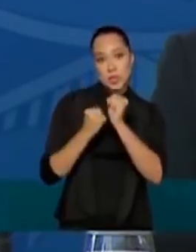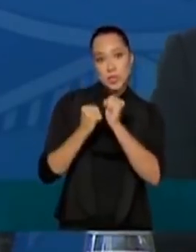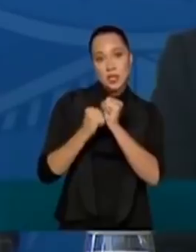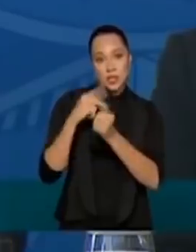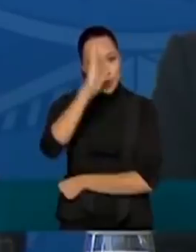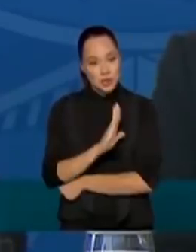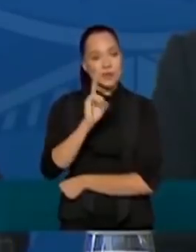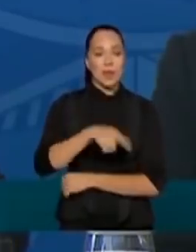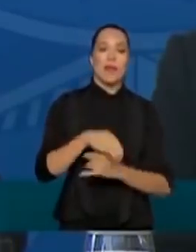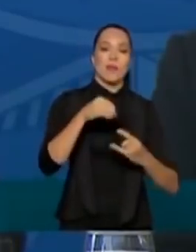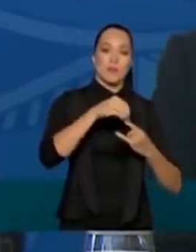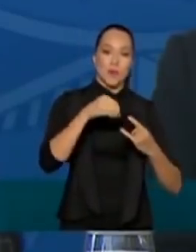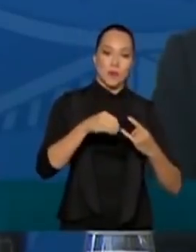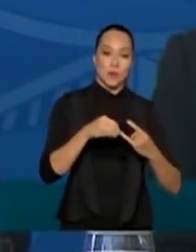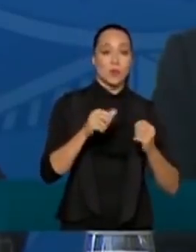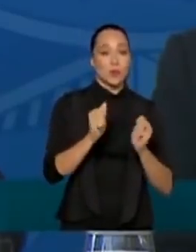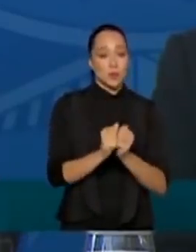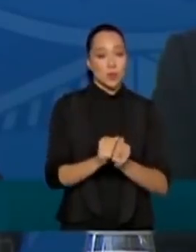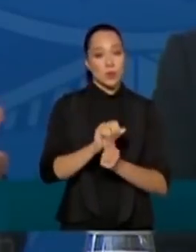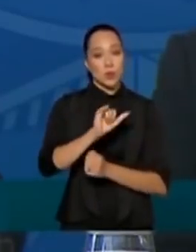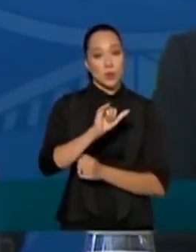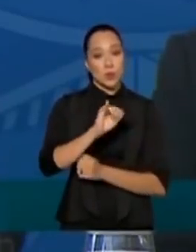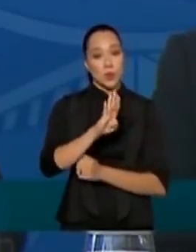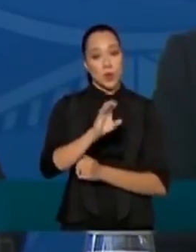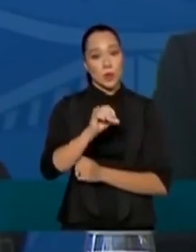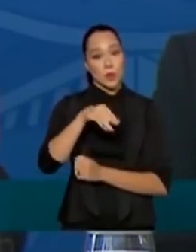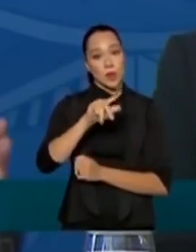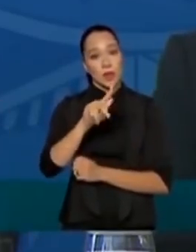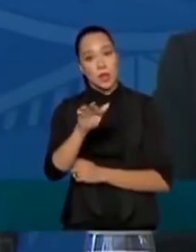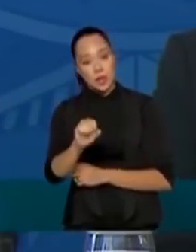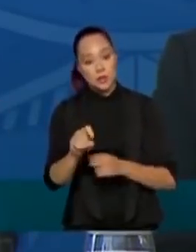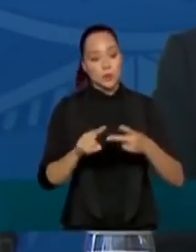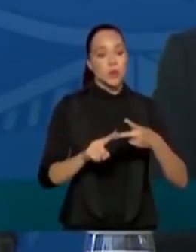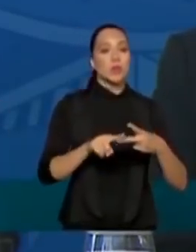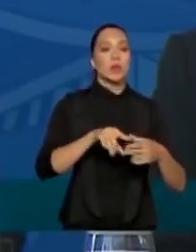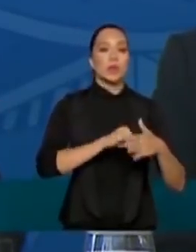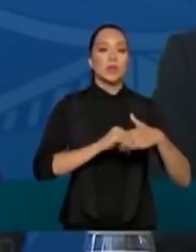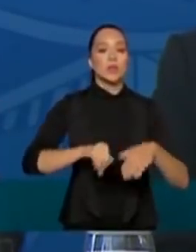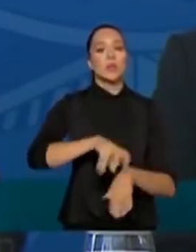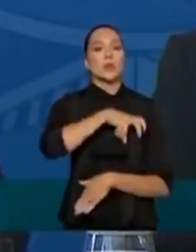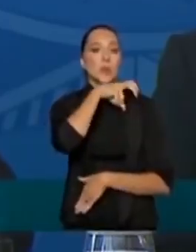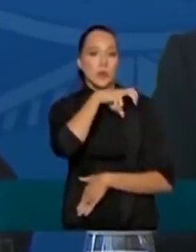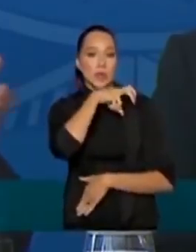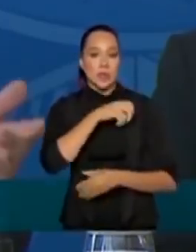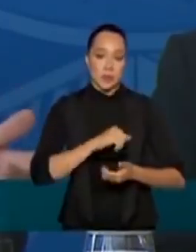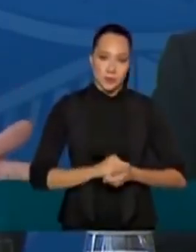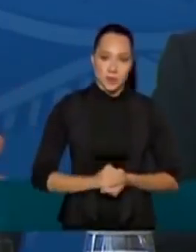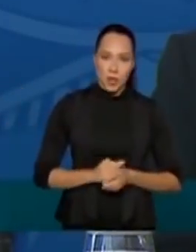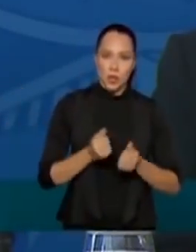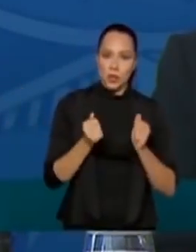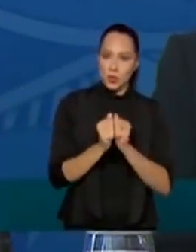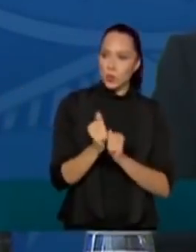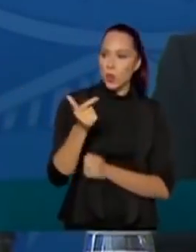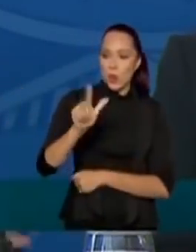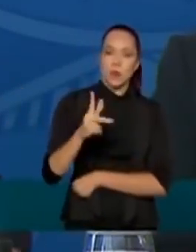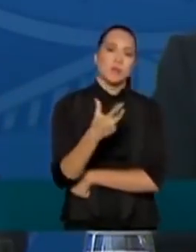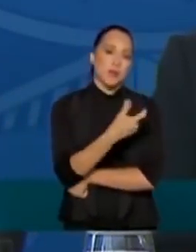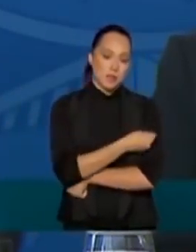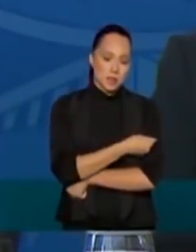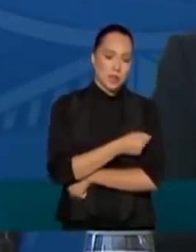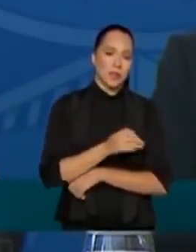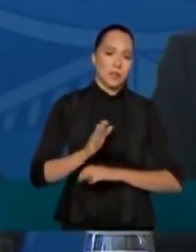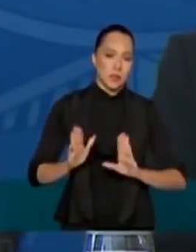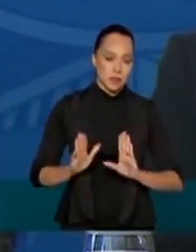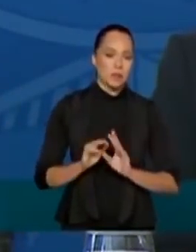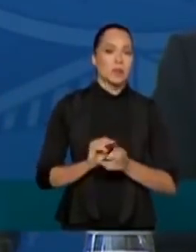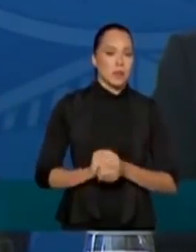nacional, com a Bilmanguinhos, o Instituto Butantan e ainda as outras vacinas disponíveis,